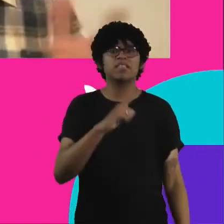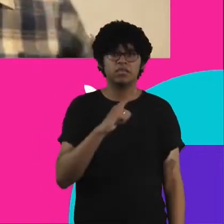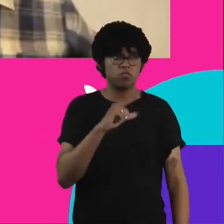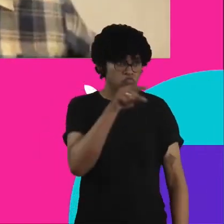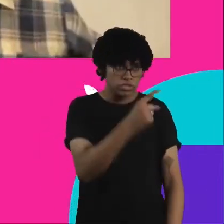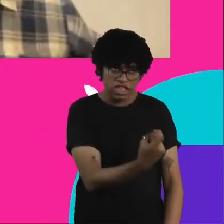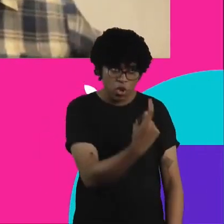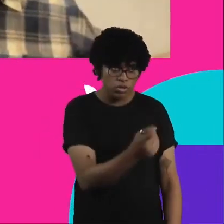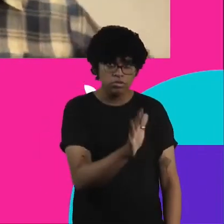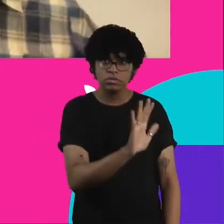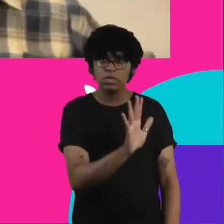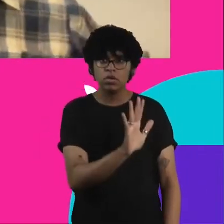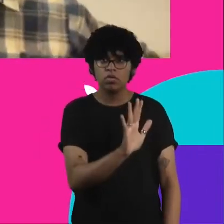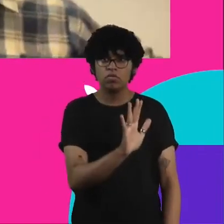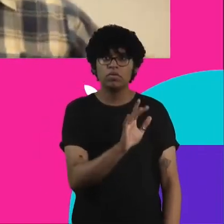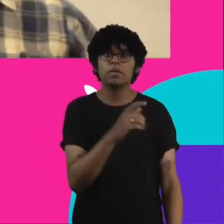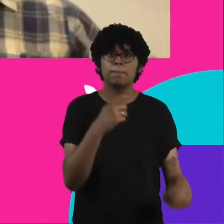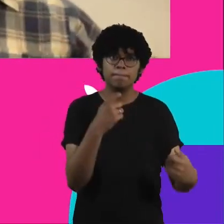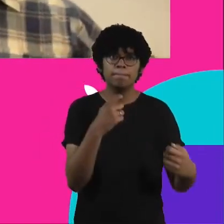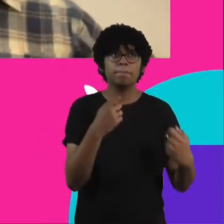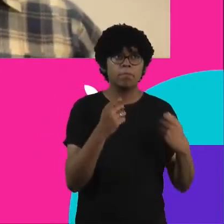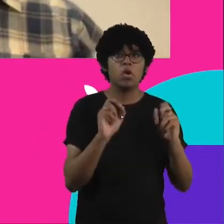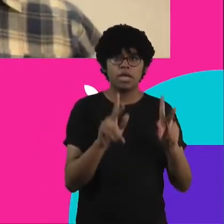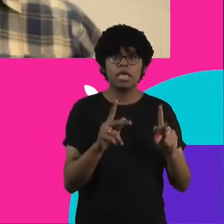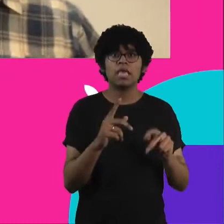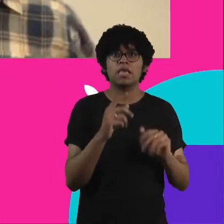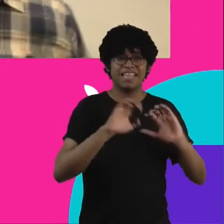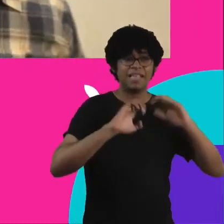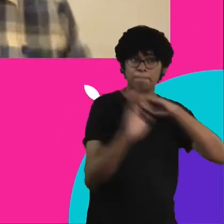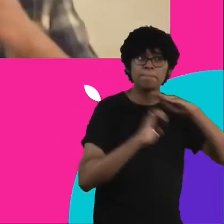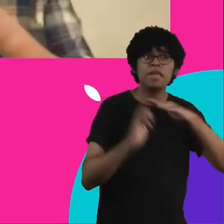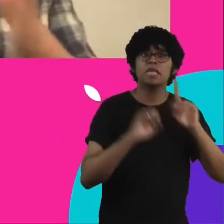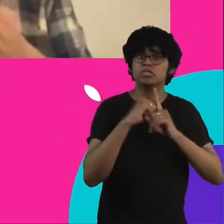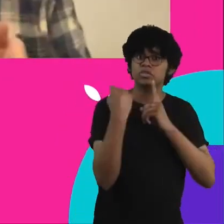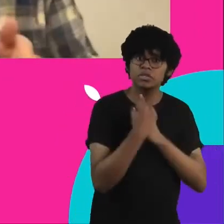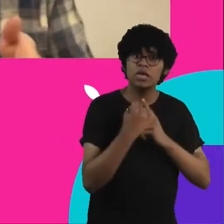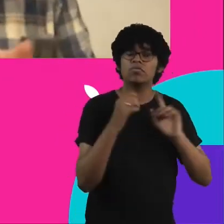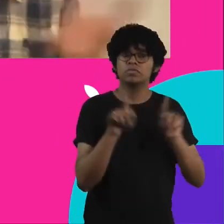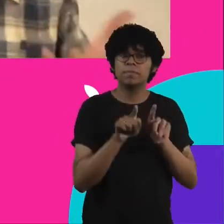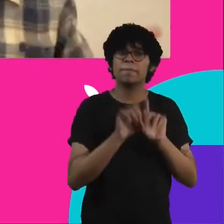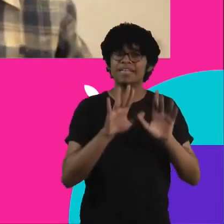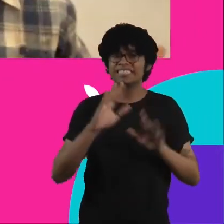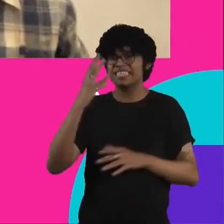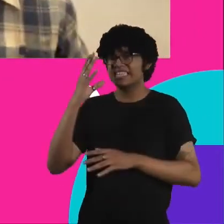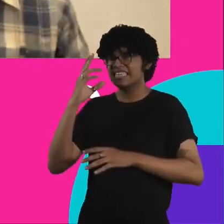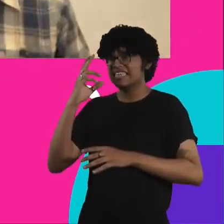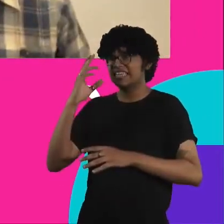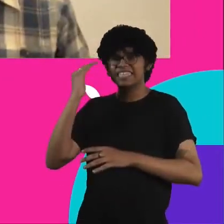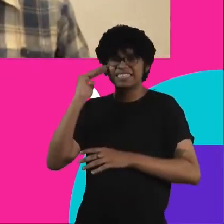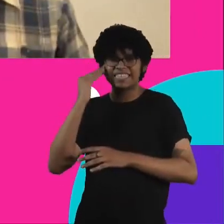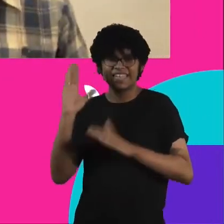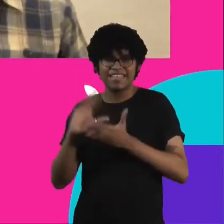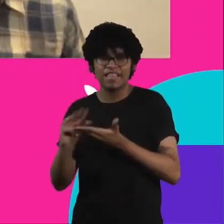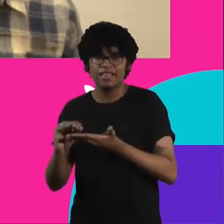enquanto cientistas de dados. Vocês têm um poder incrível, não sozinhos. Claro, tem que trabalhar em conjunto com organizações sociais e comunidades, mas em termos de